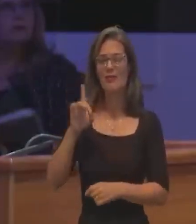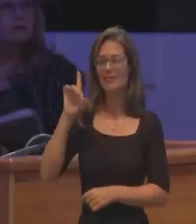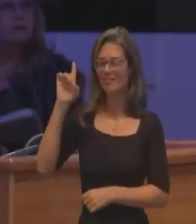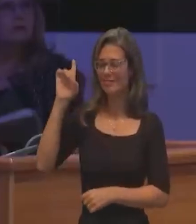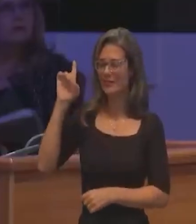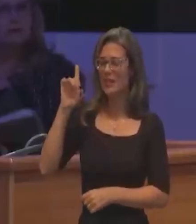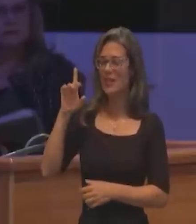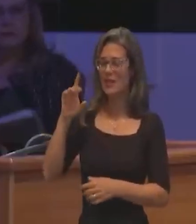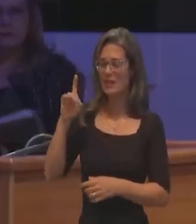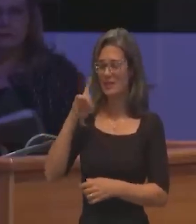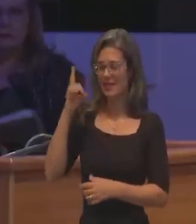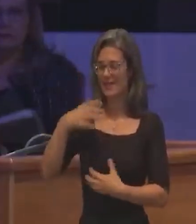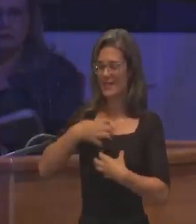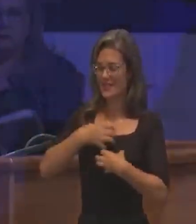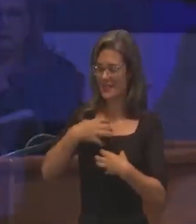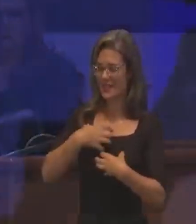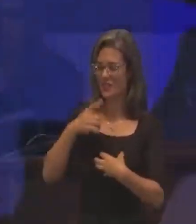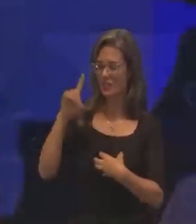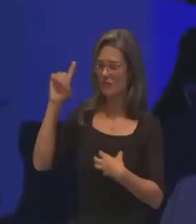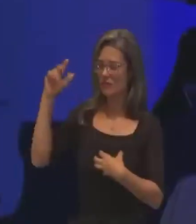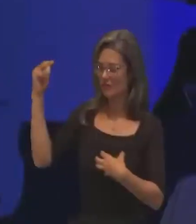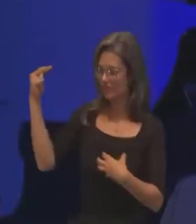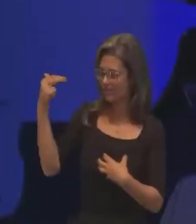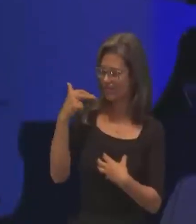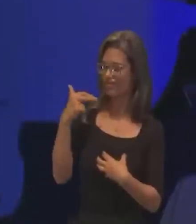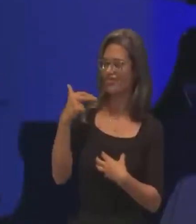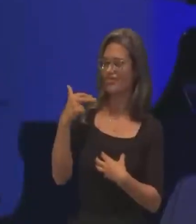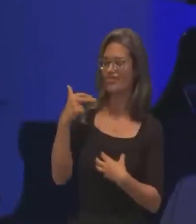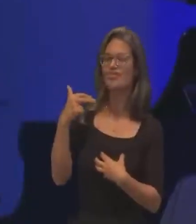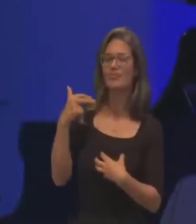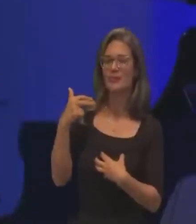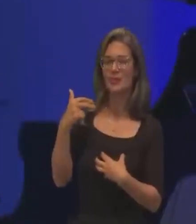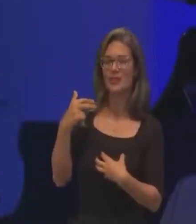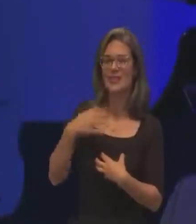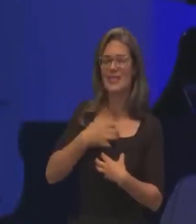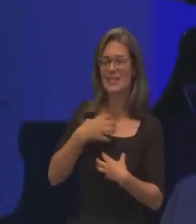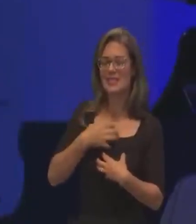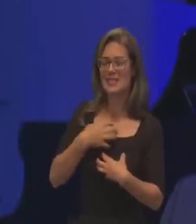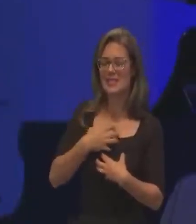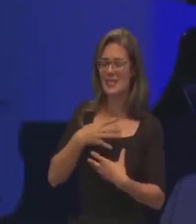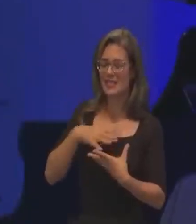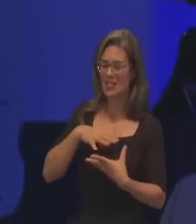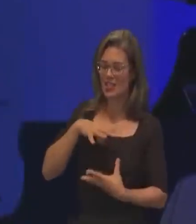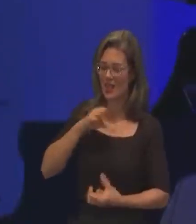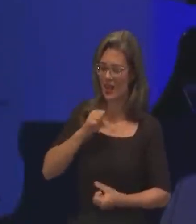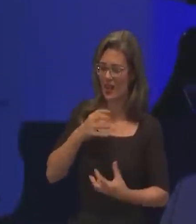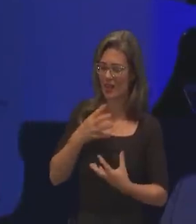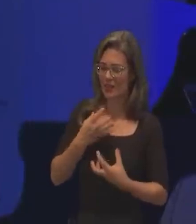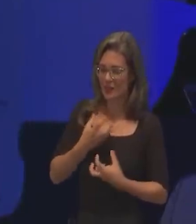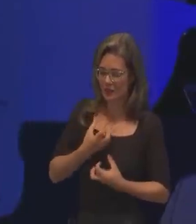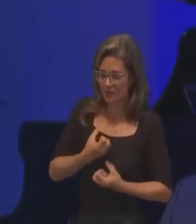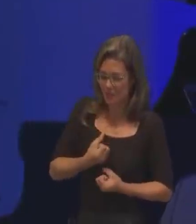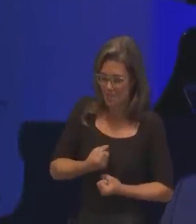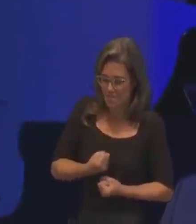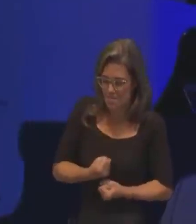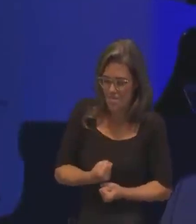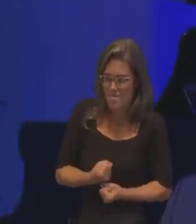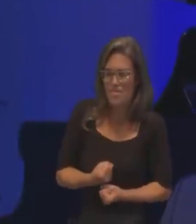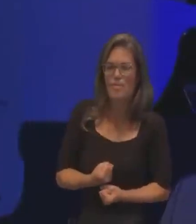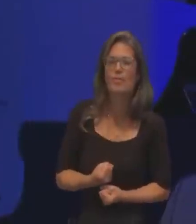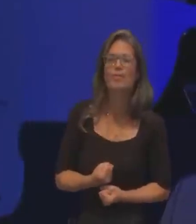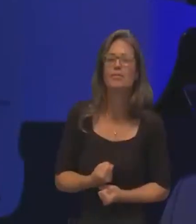meu corpo gemia, era moído, espremido, os meus ossos eram moídos,